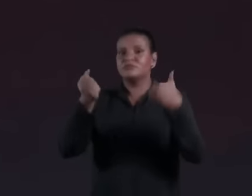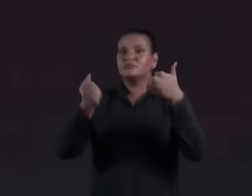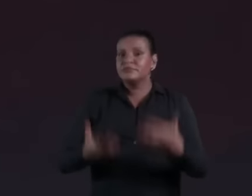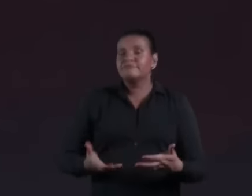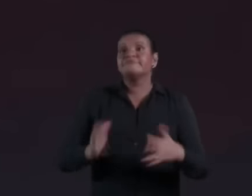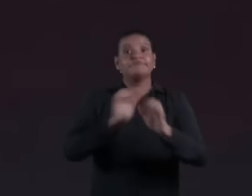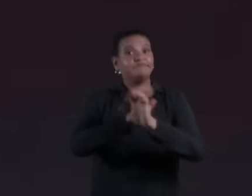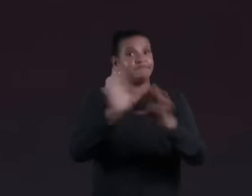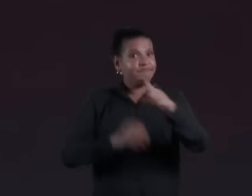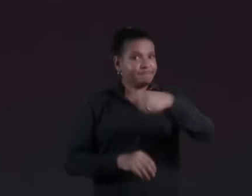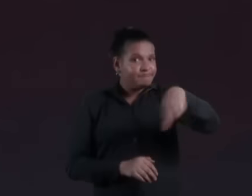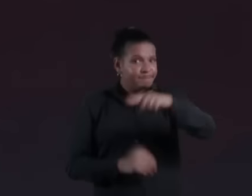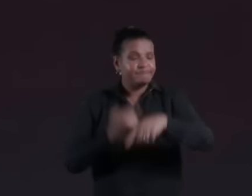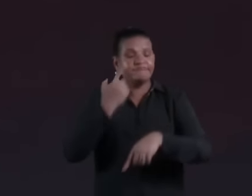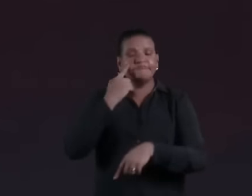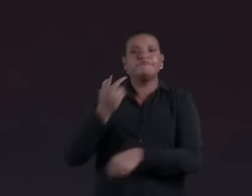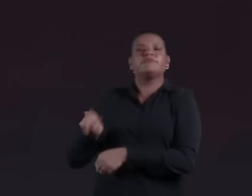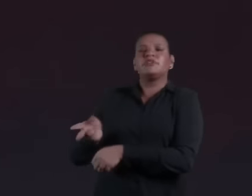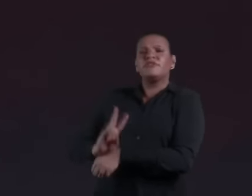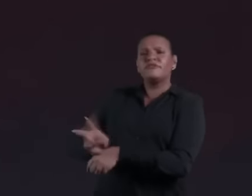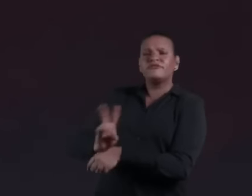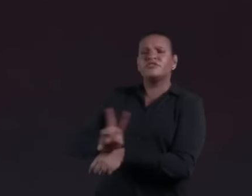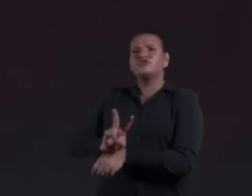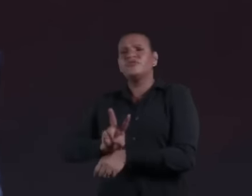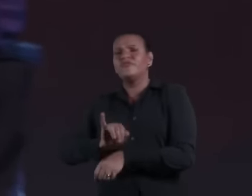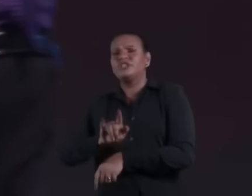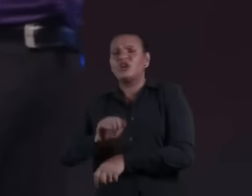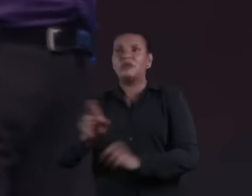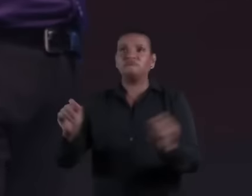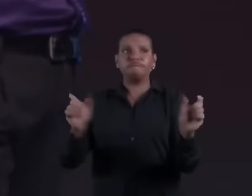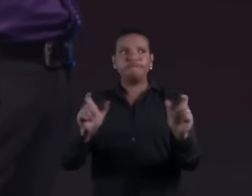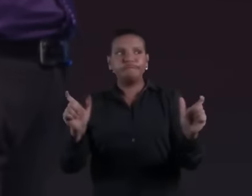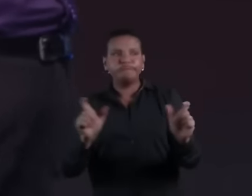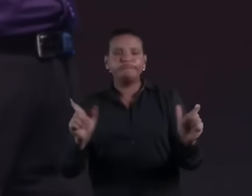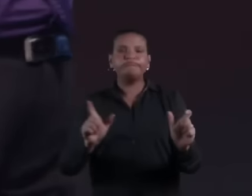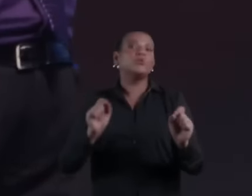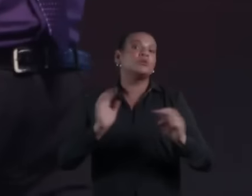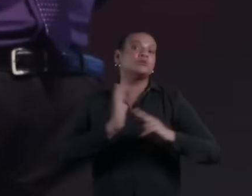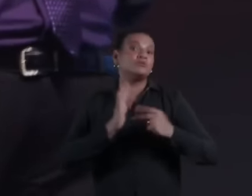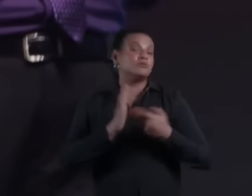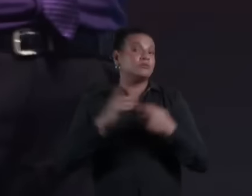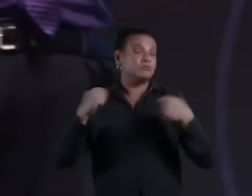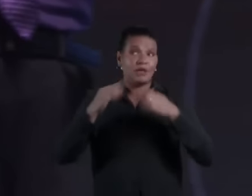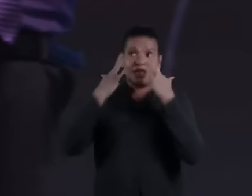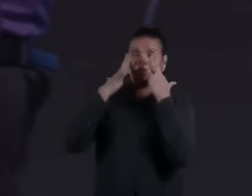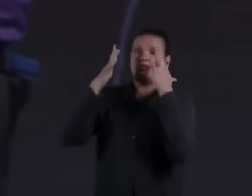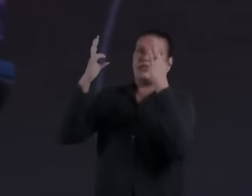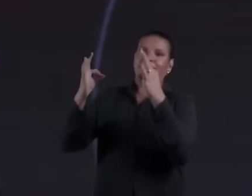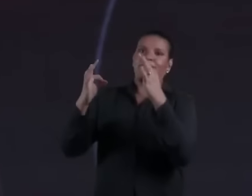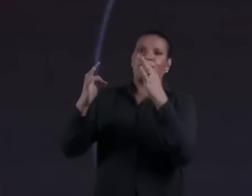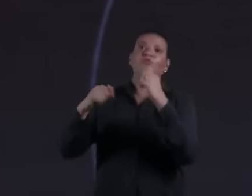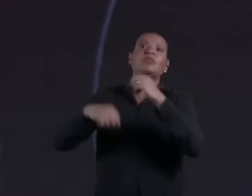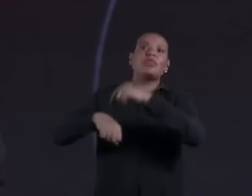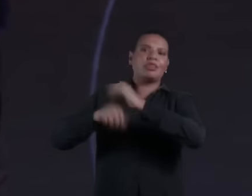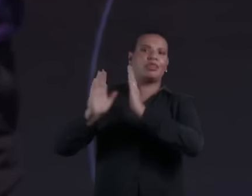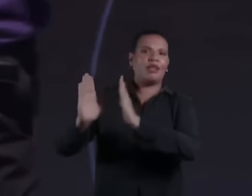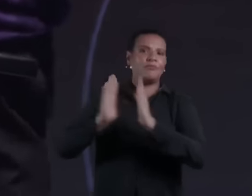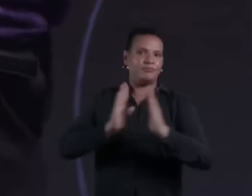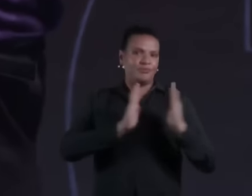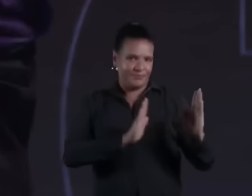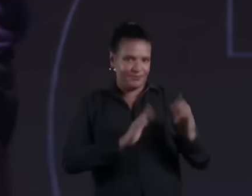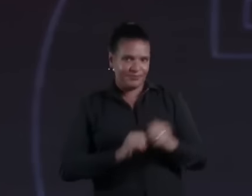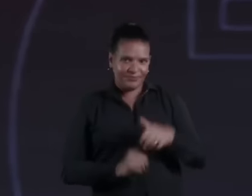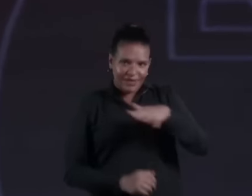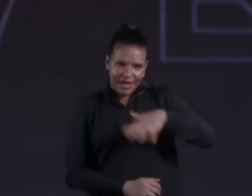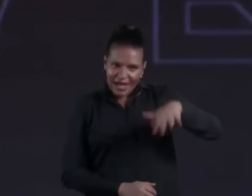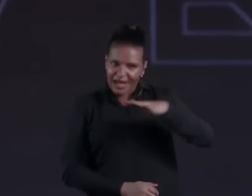tem que observar o tempo existe um princípio na filosofia chamado de Z guist já ouviram